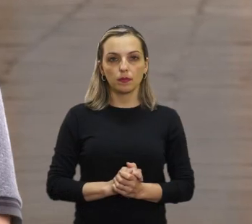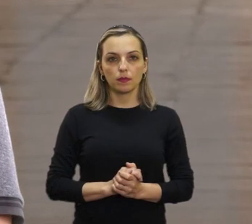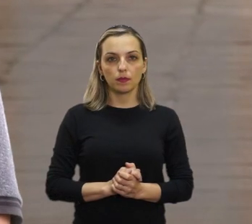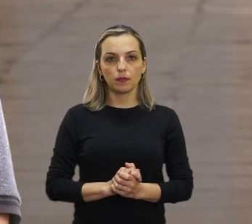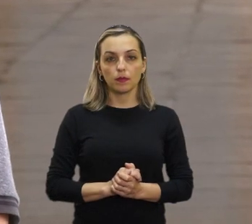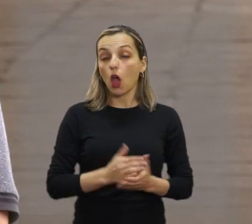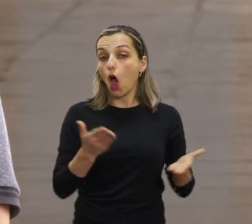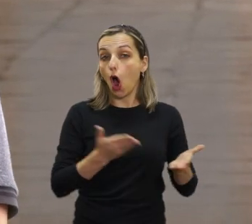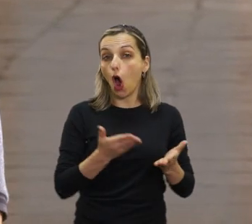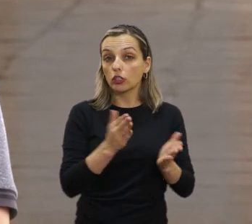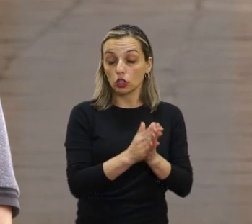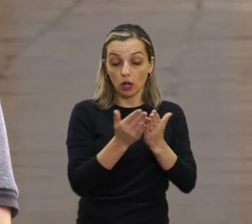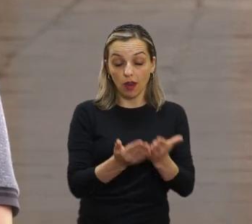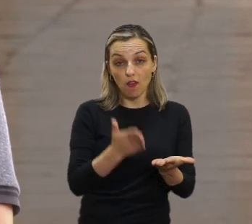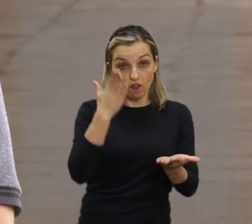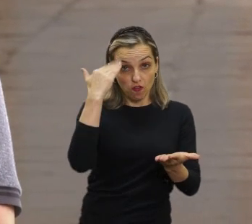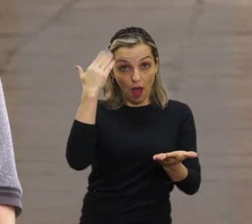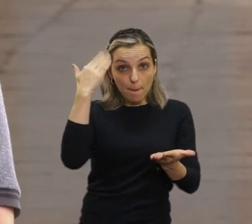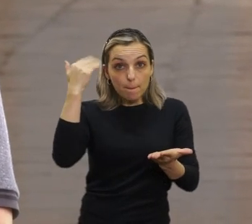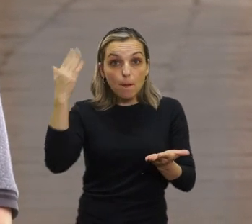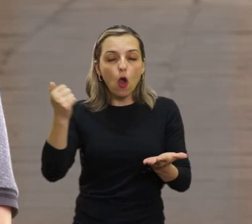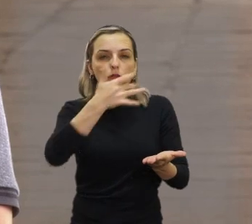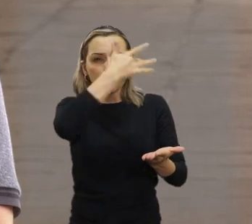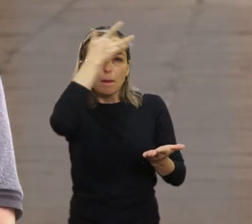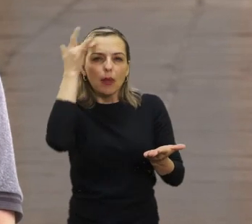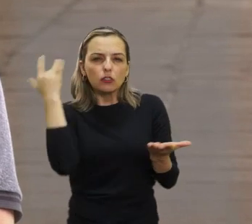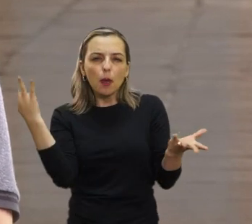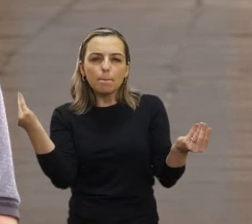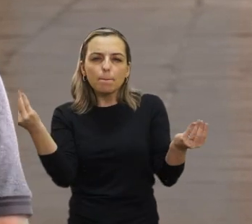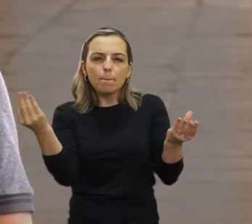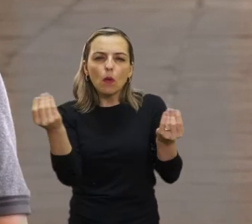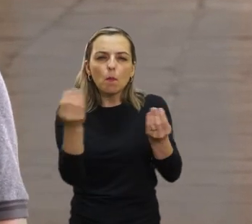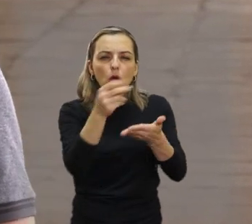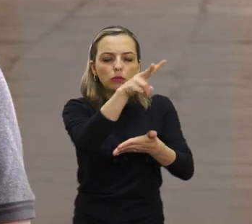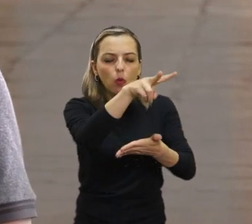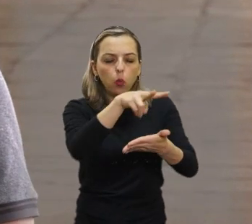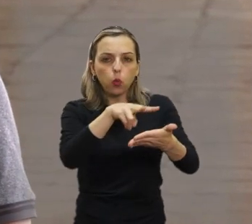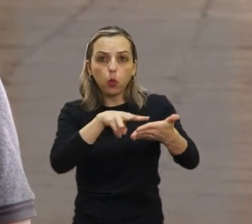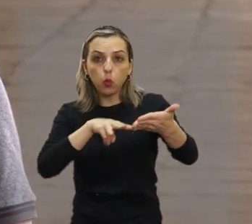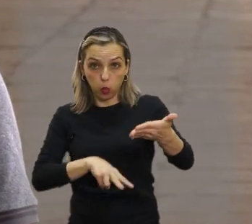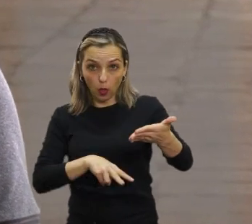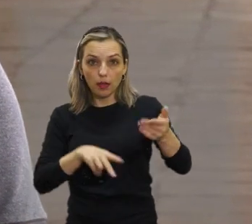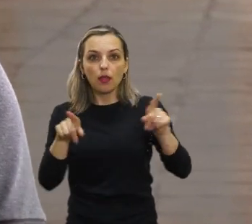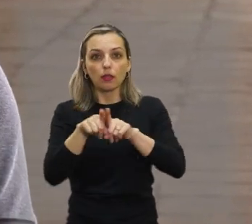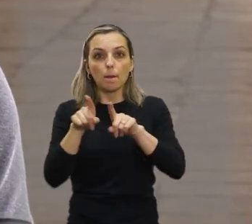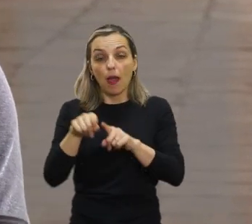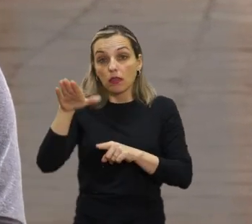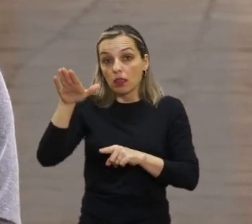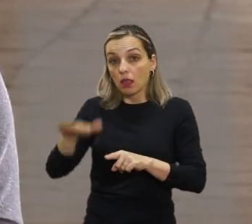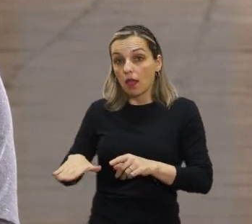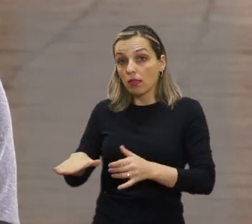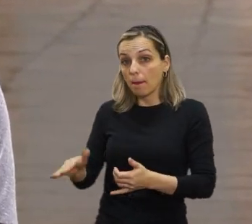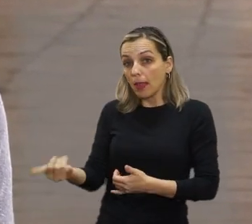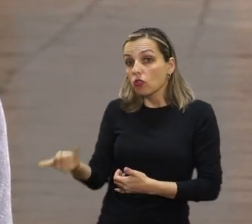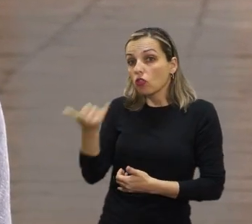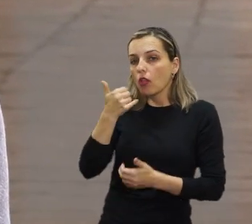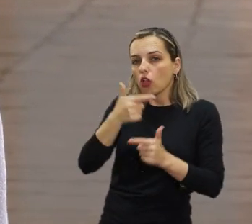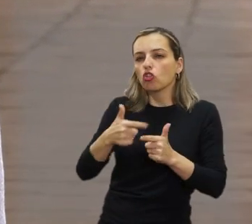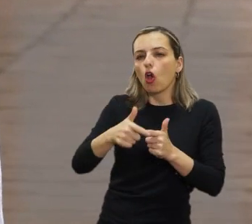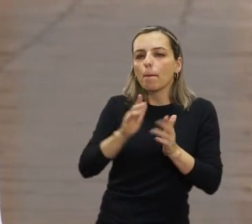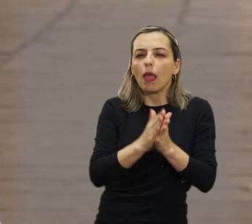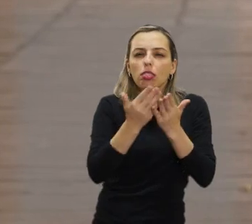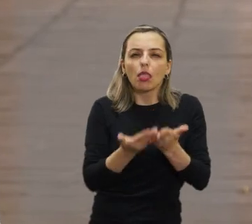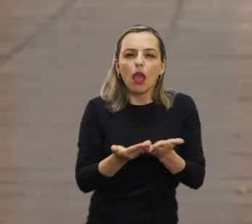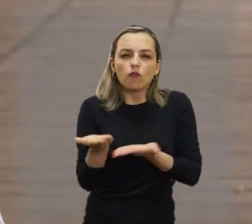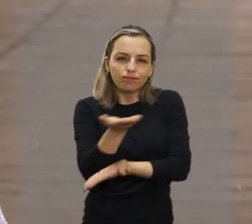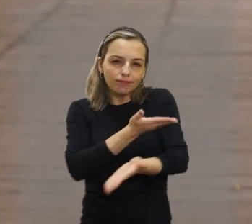E hoje o livro tem comunicado com muita gente, né? A gente tem tido um retorno de muitas crianças que estão interagindo com o livro, que tem servido de